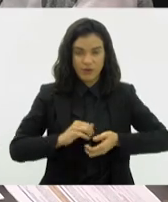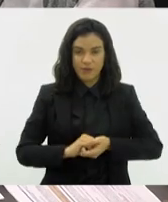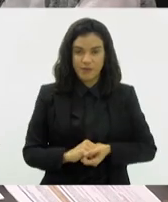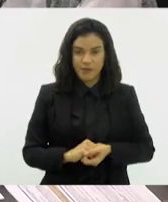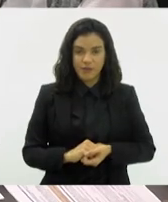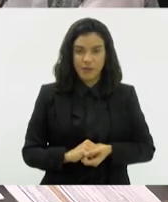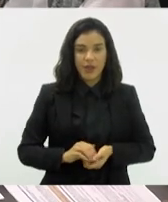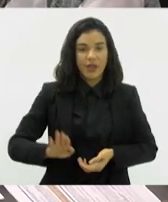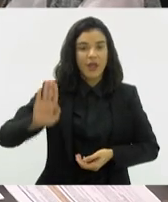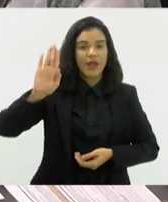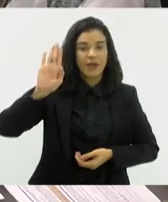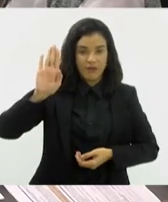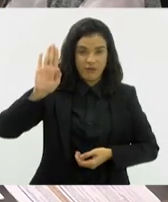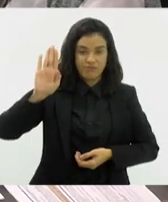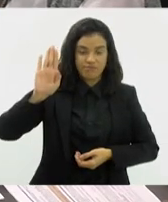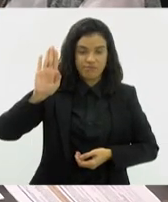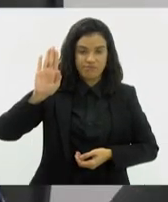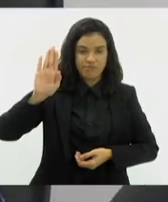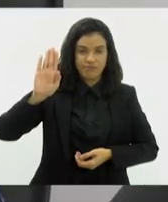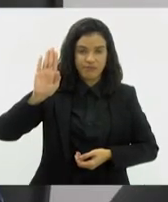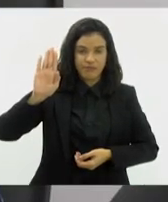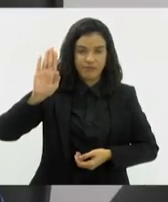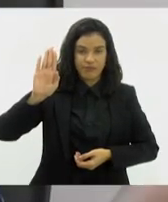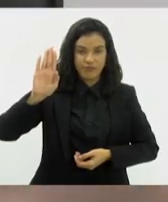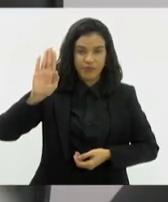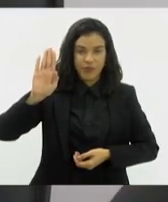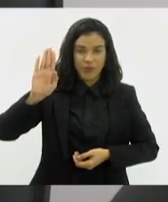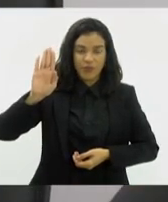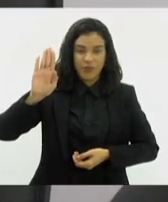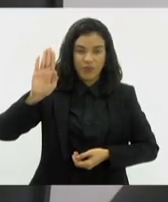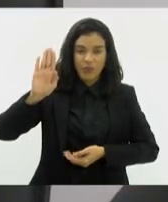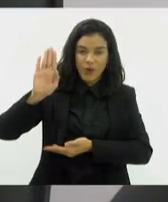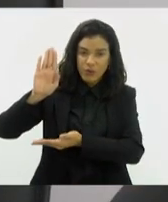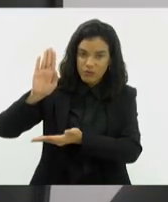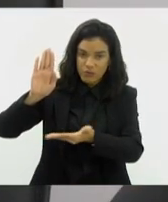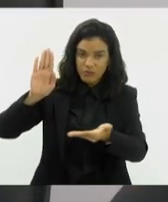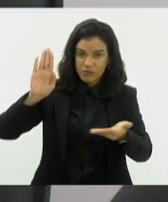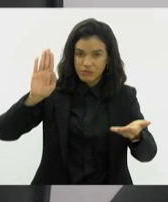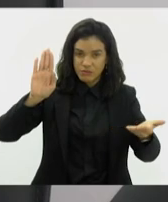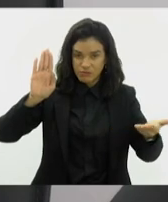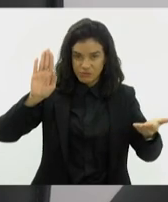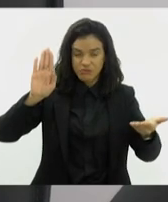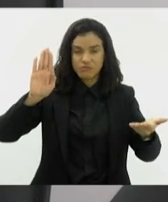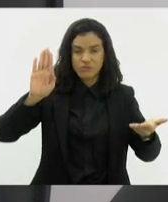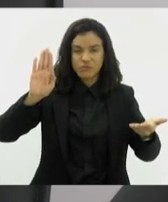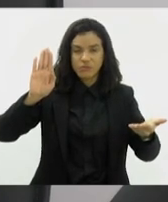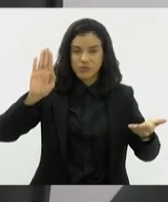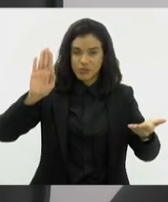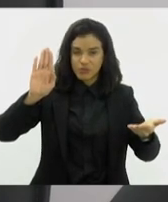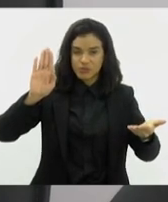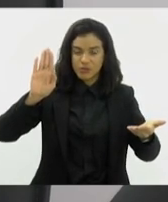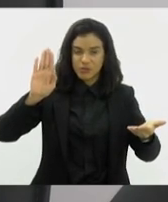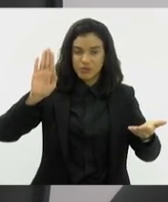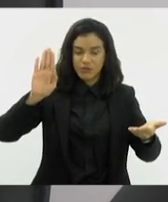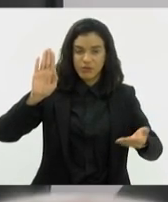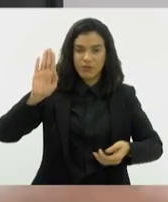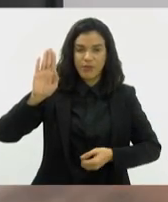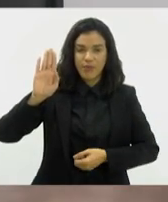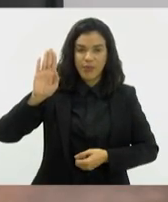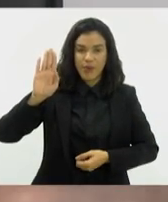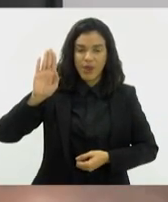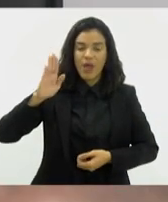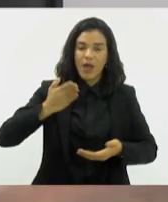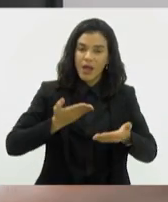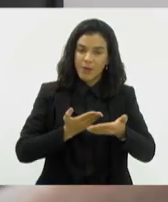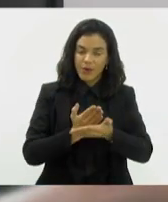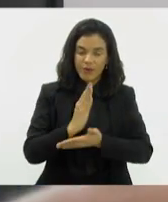discussão. Em votação. Os senhores que concordam com o parecer, permaneçam como estão,